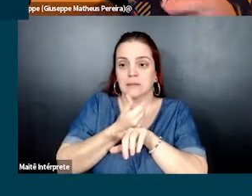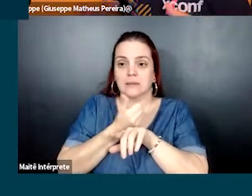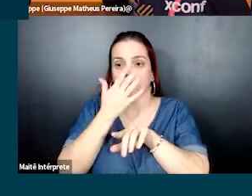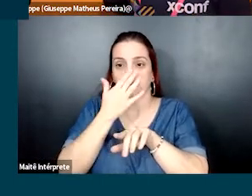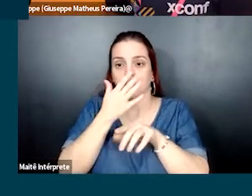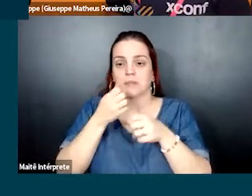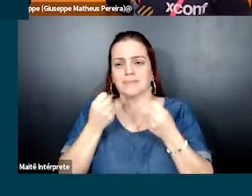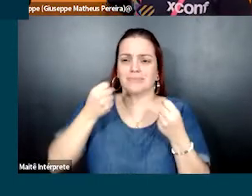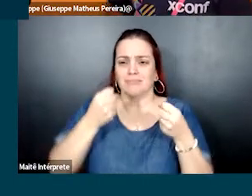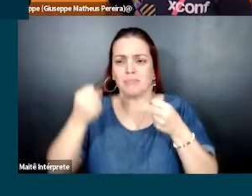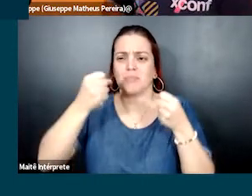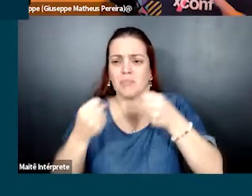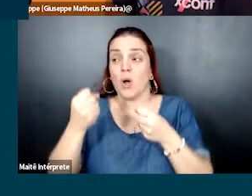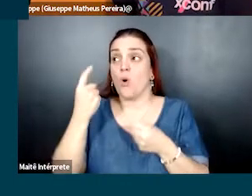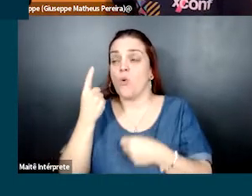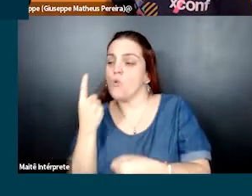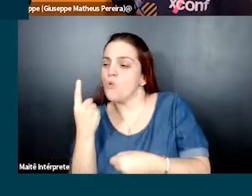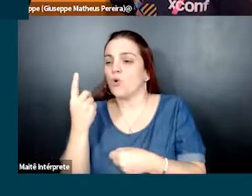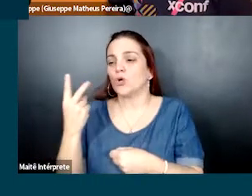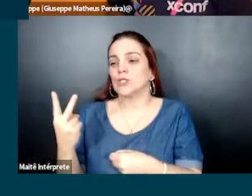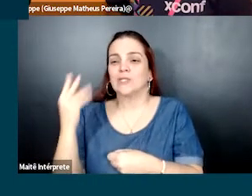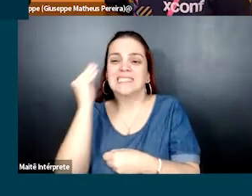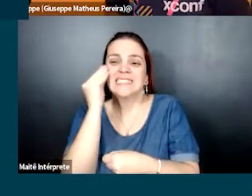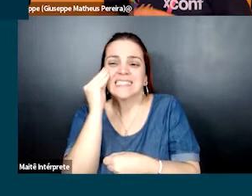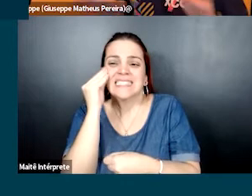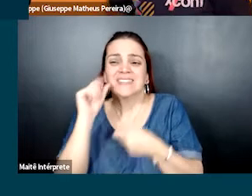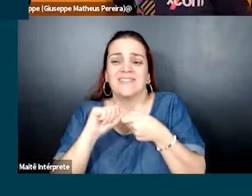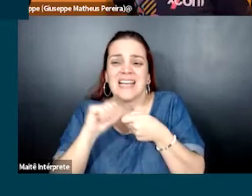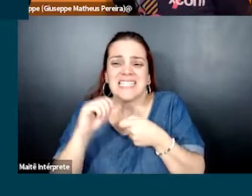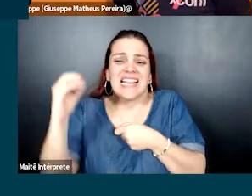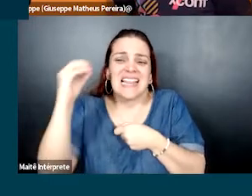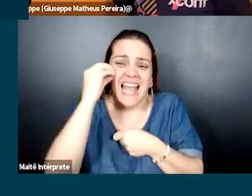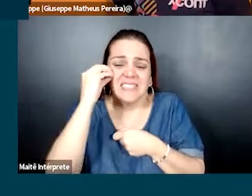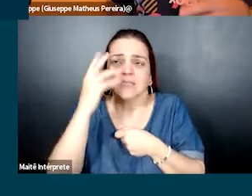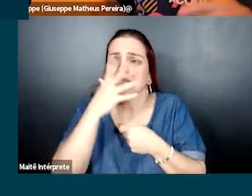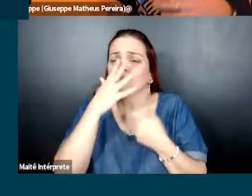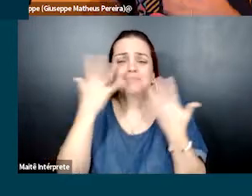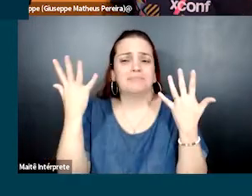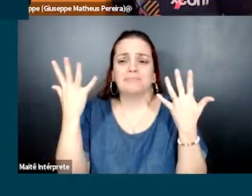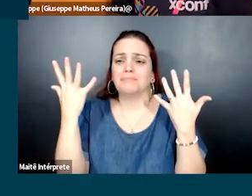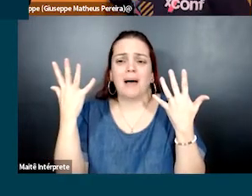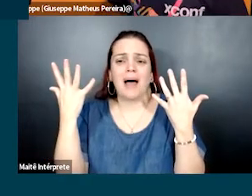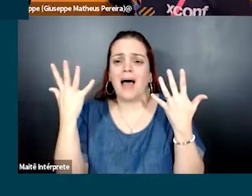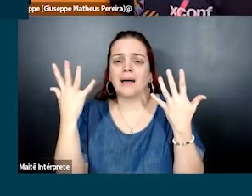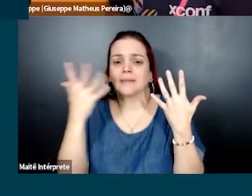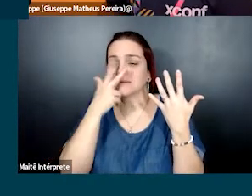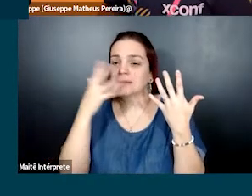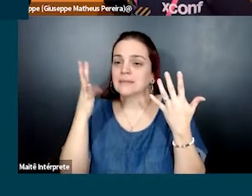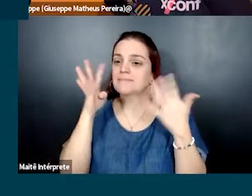tem 2 desenvolvedores ali tentando fazer testes unitários, né, um caos total. É como se eles estivessem de cinto